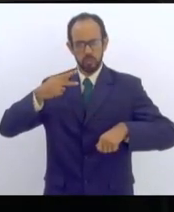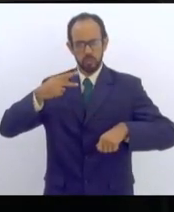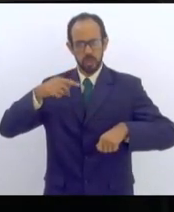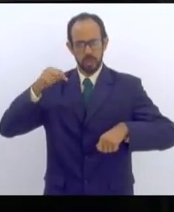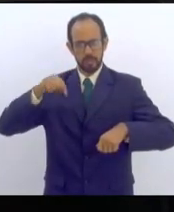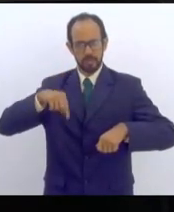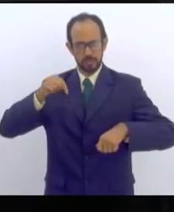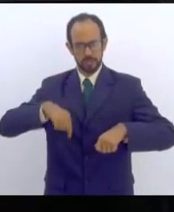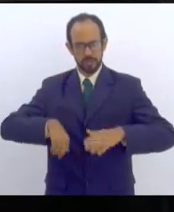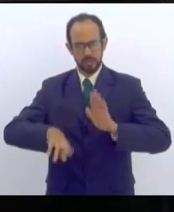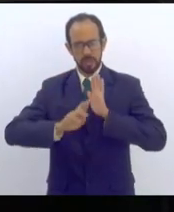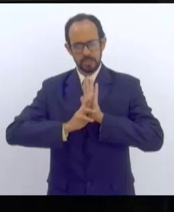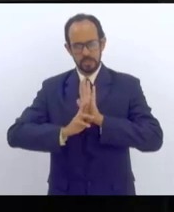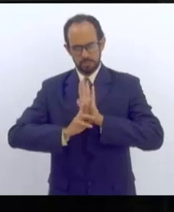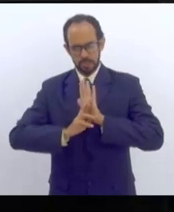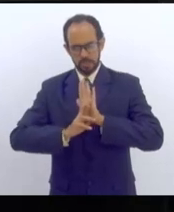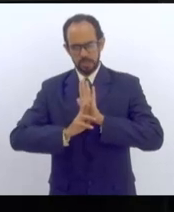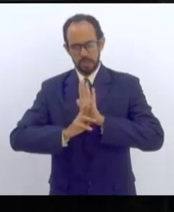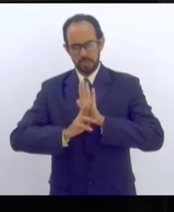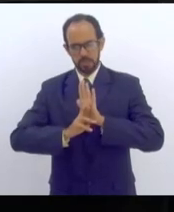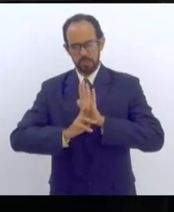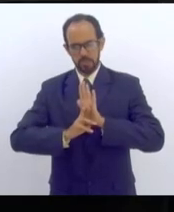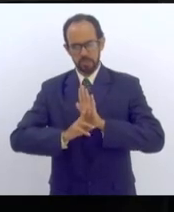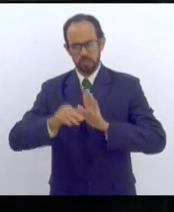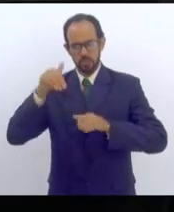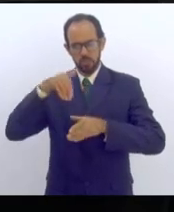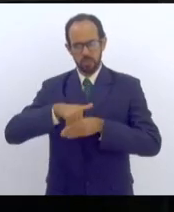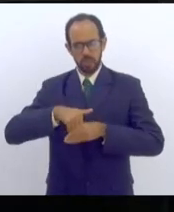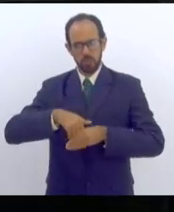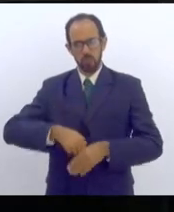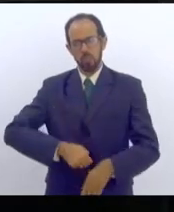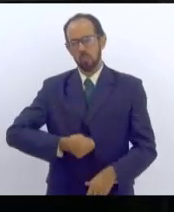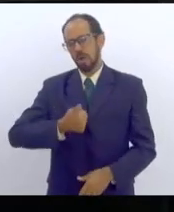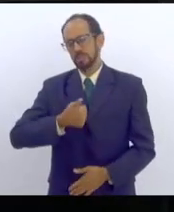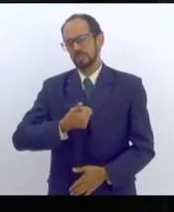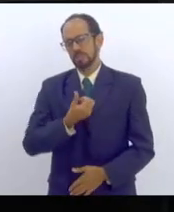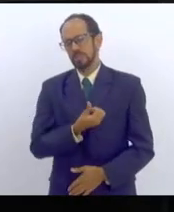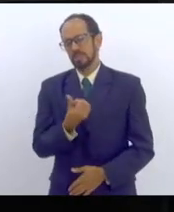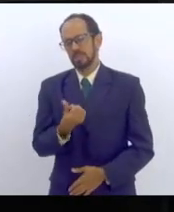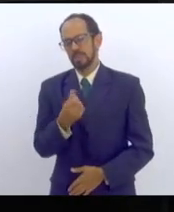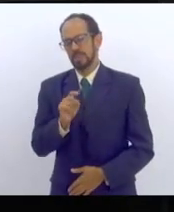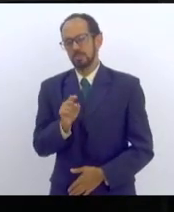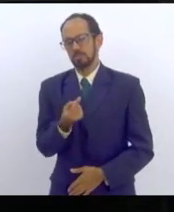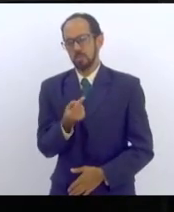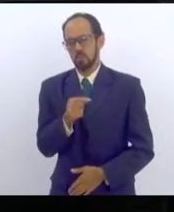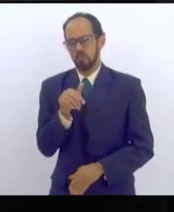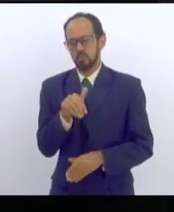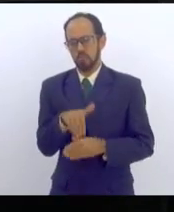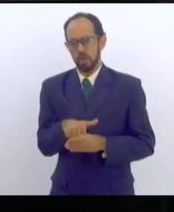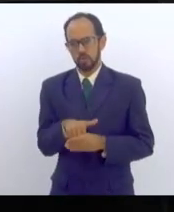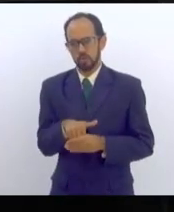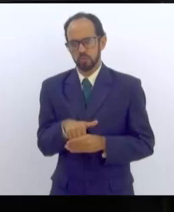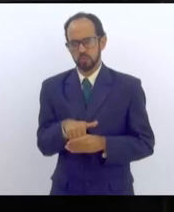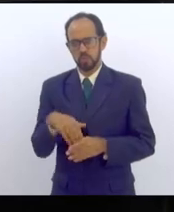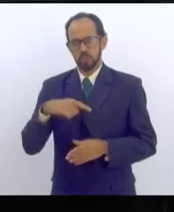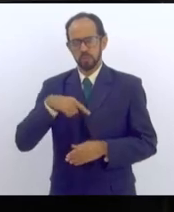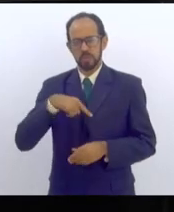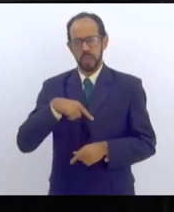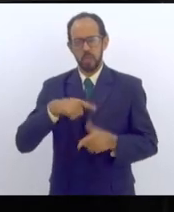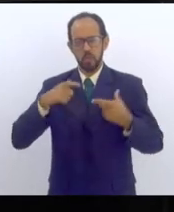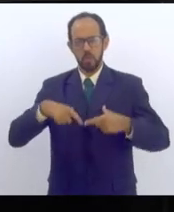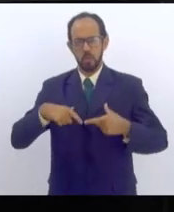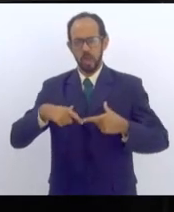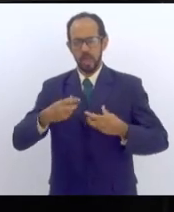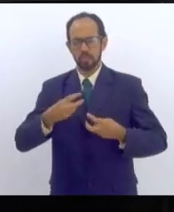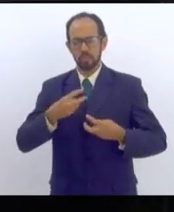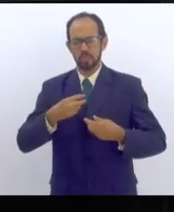nesta representante do povo, eleita com quase 66 mil votos, um lugar de vocalização, um